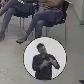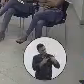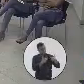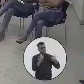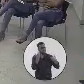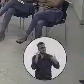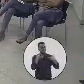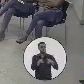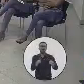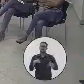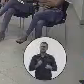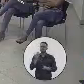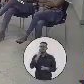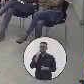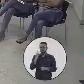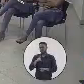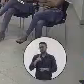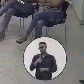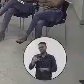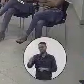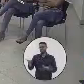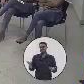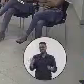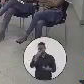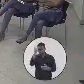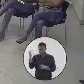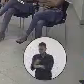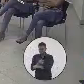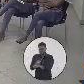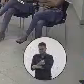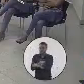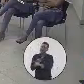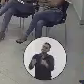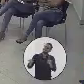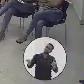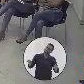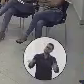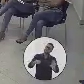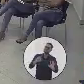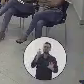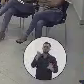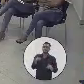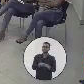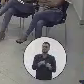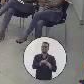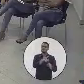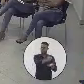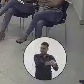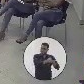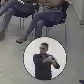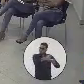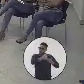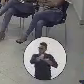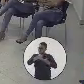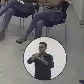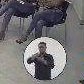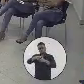profundamente responsável. E sabemos que encontraremos resistência, mas certamente encontraremos muito